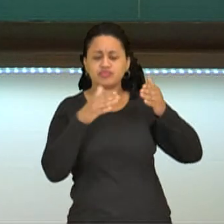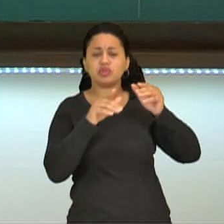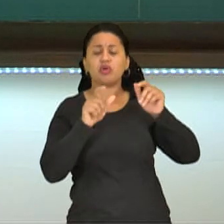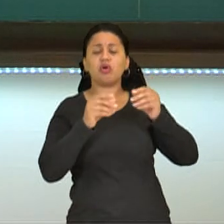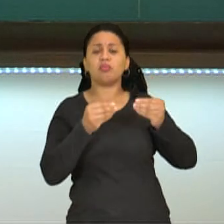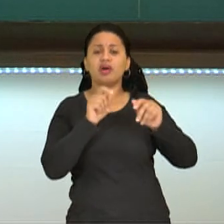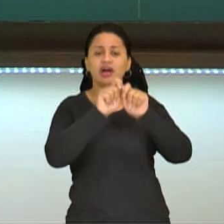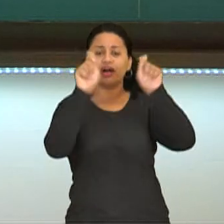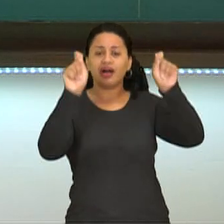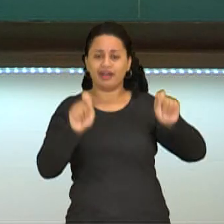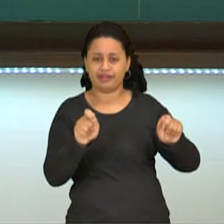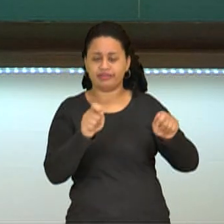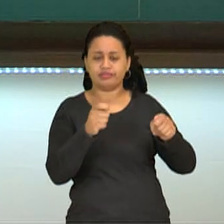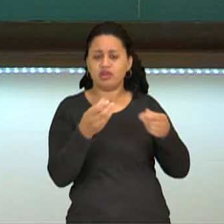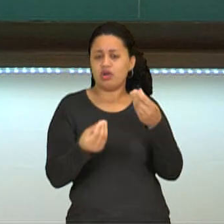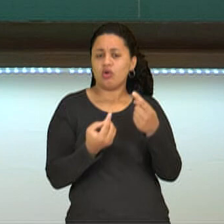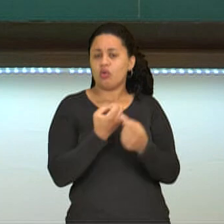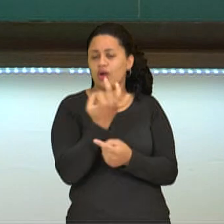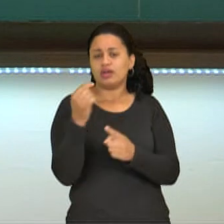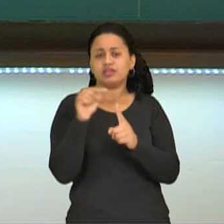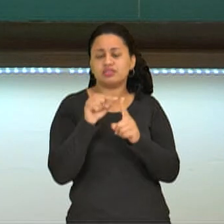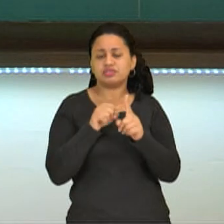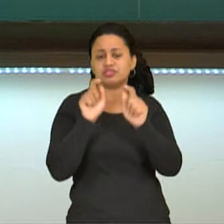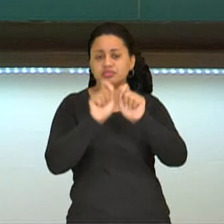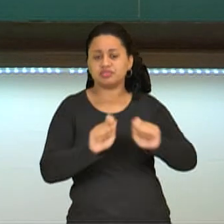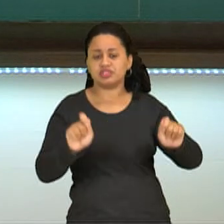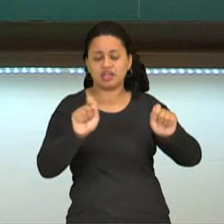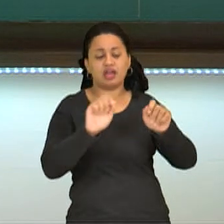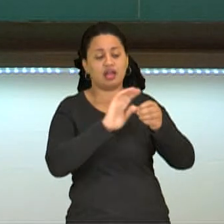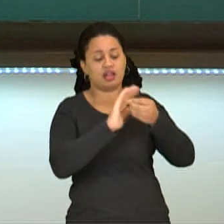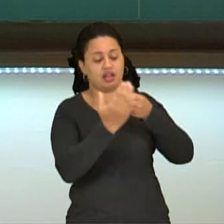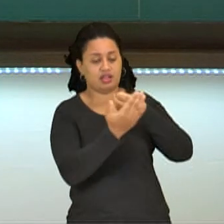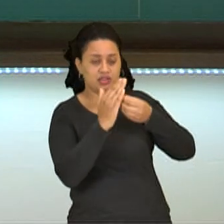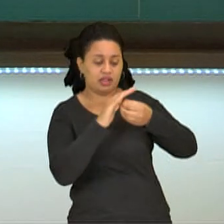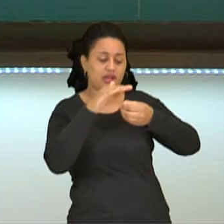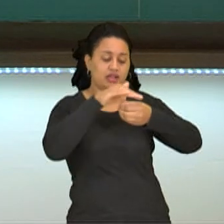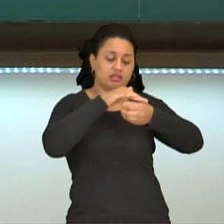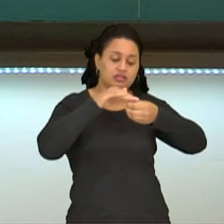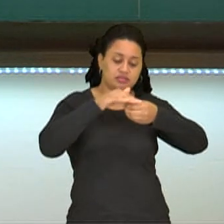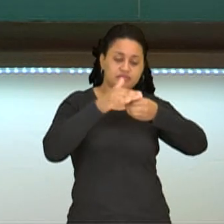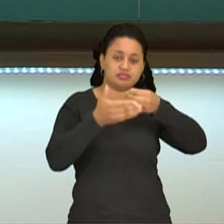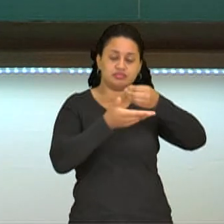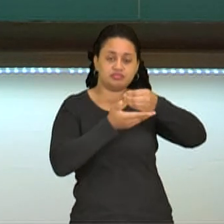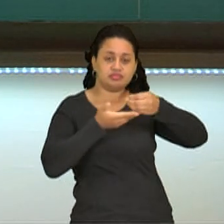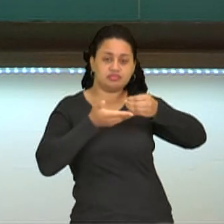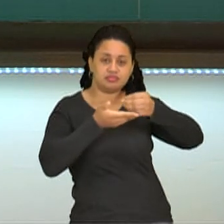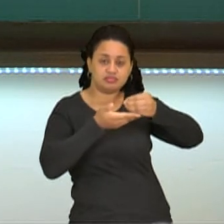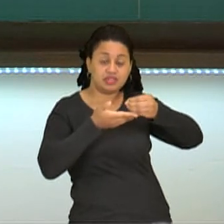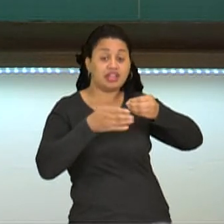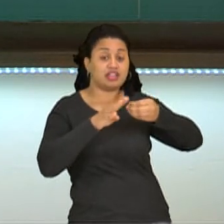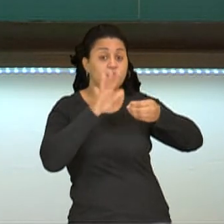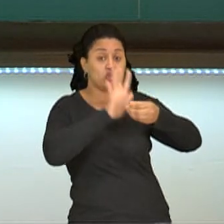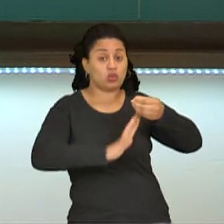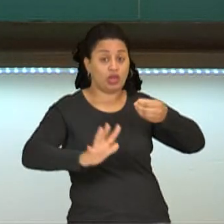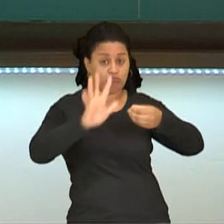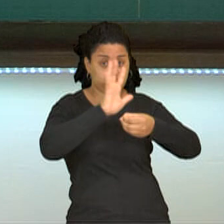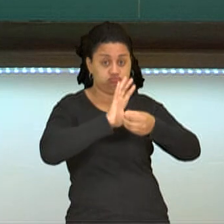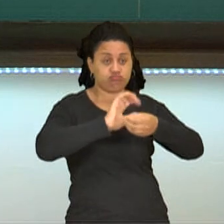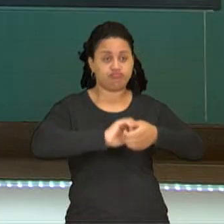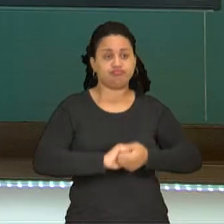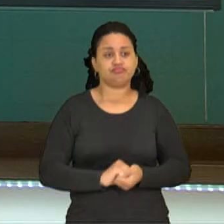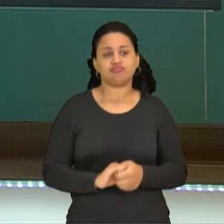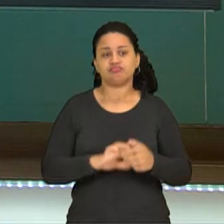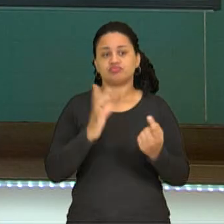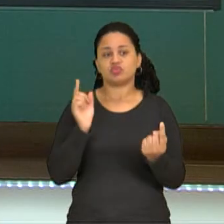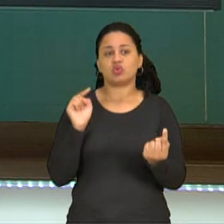área do cilindro. Quais tipos de área que a gente vai falar? Da área lateral, da área da base e da área total. Então,